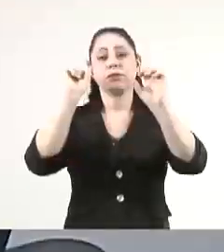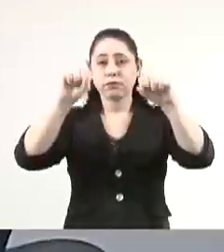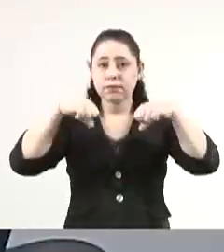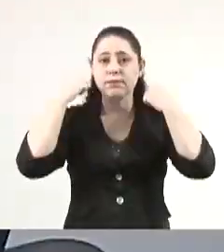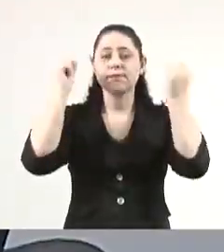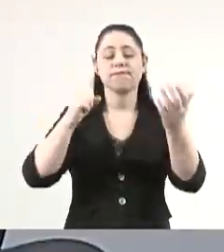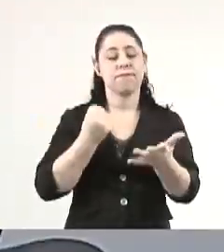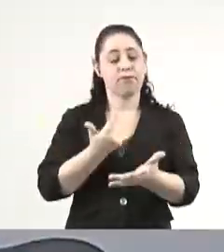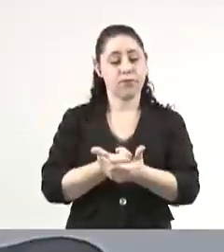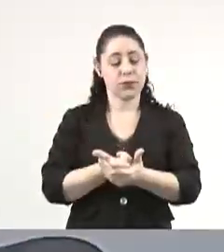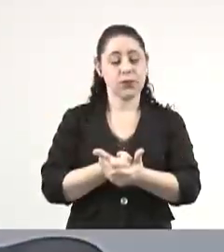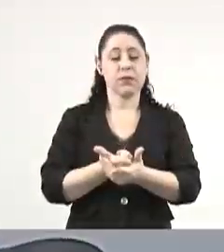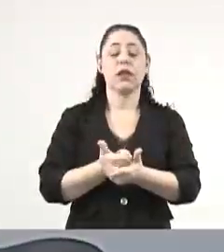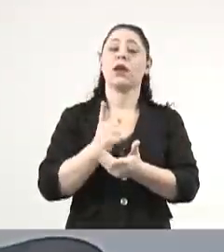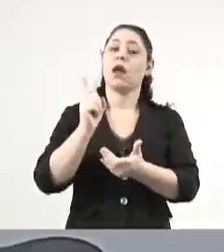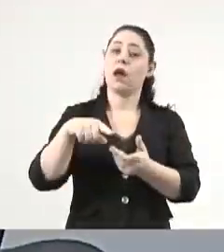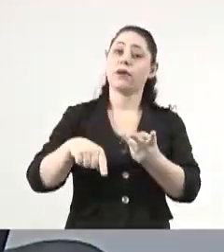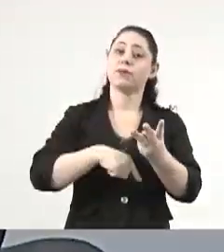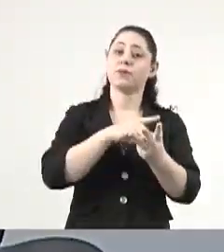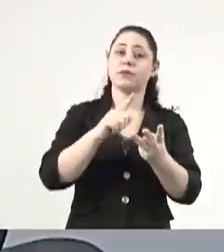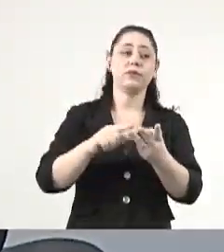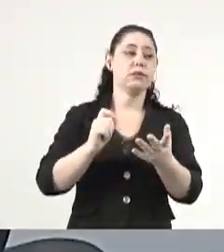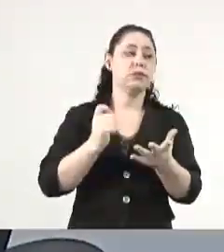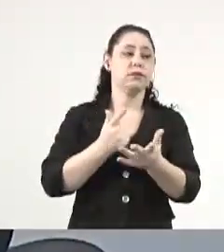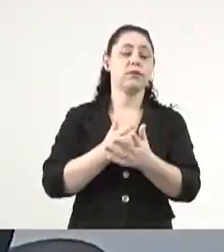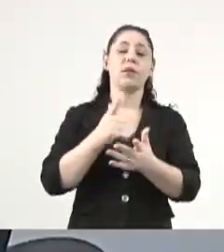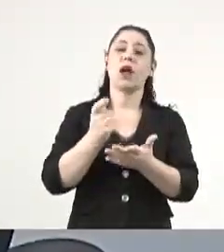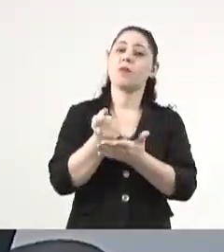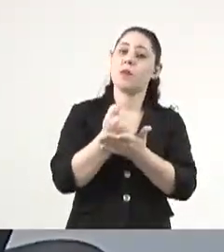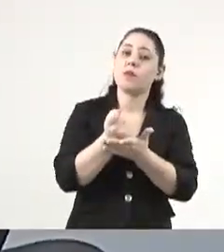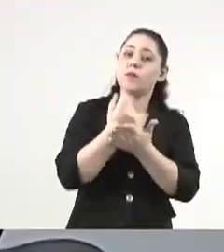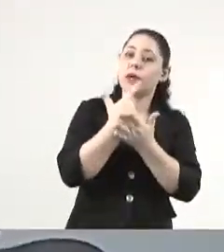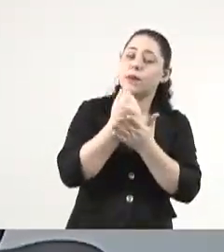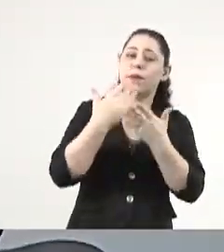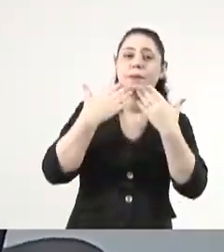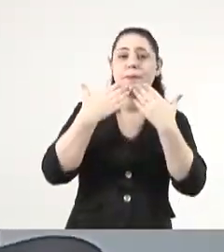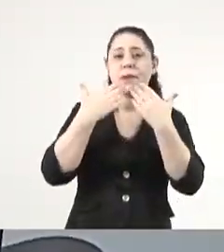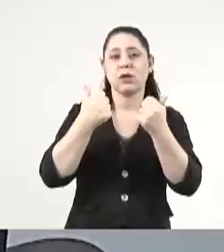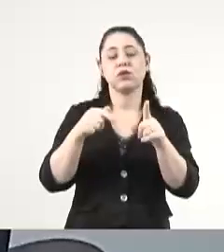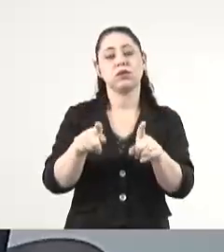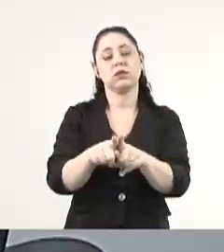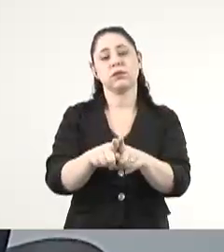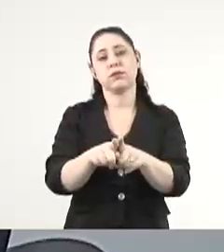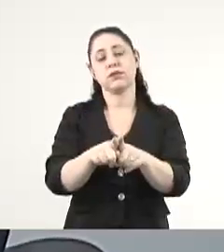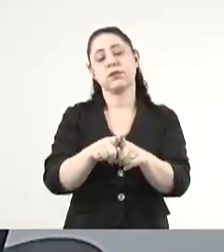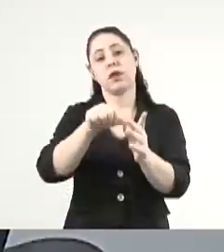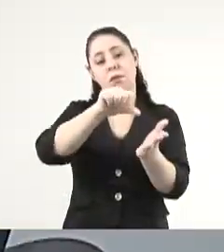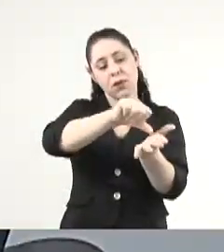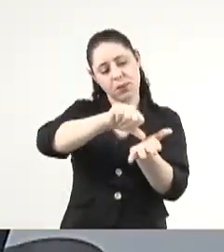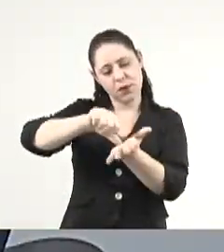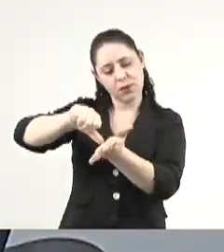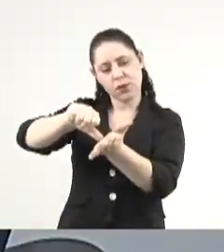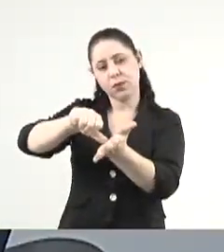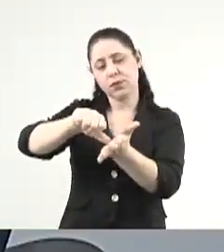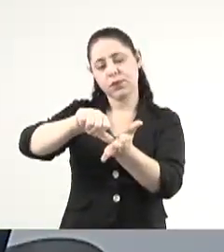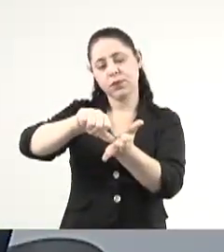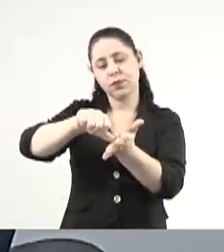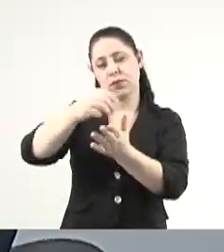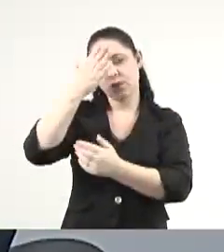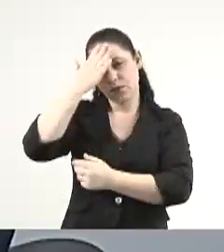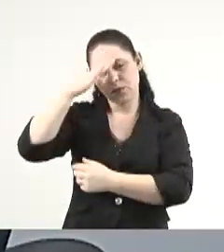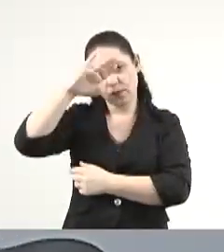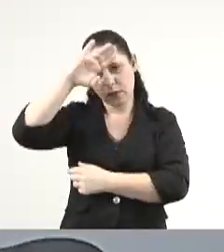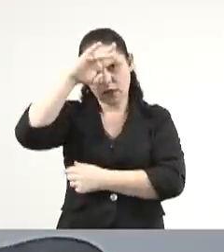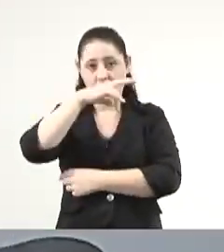ao ar livre, seja também para aquisição de medicamentos, para melhoria das unidades básicas de saúde,